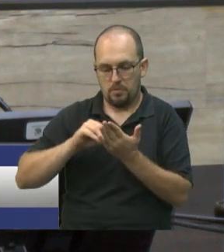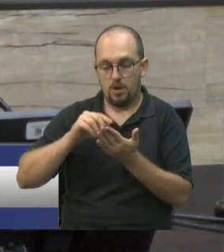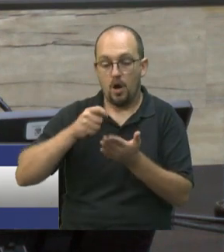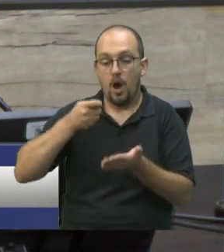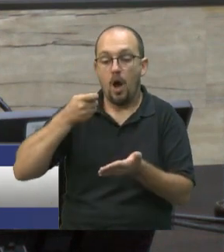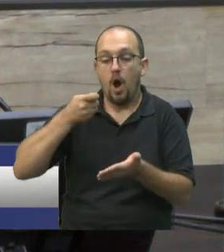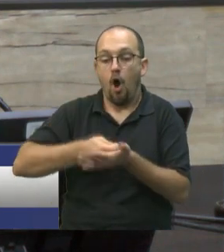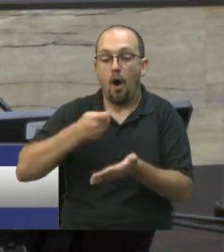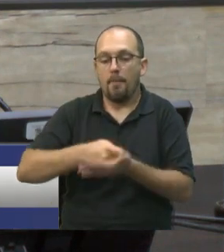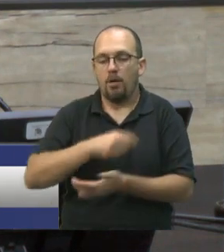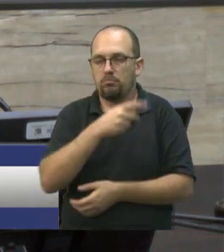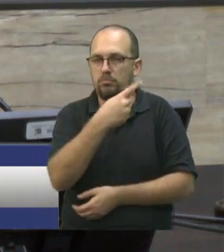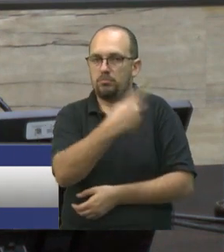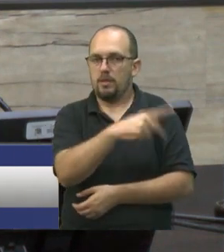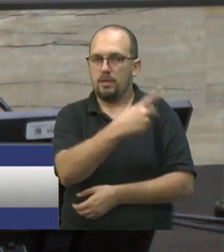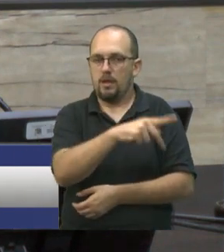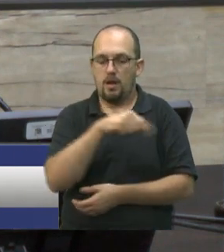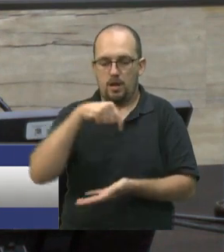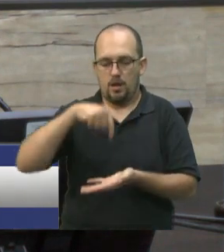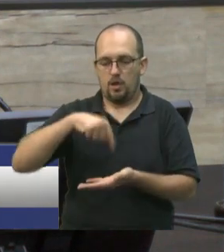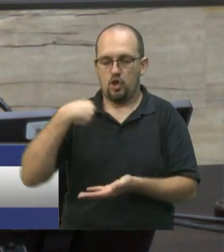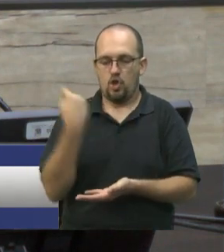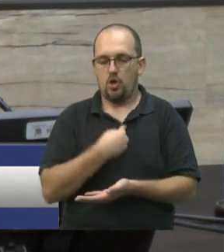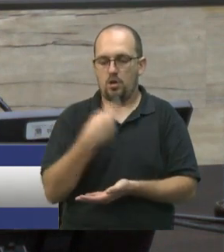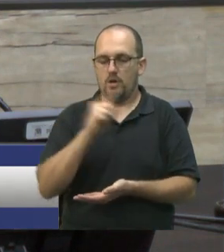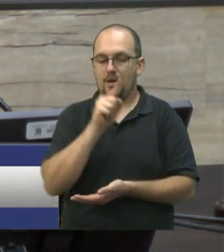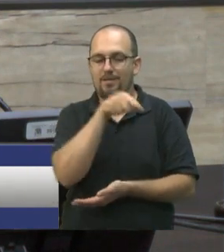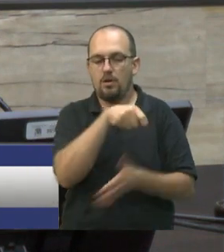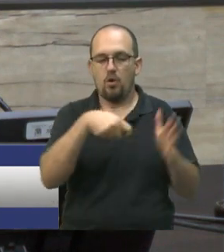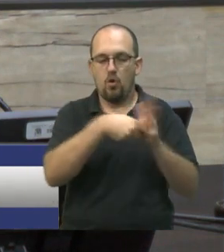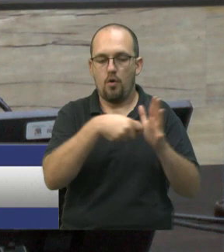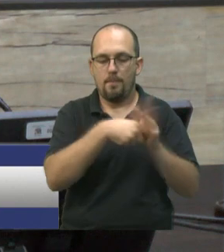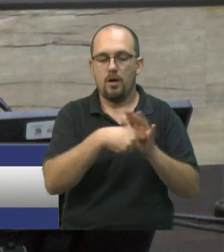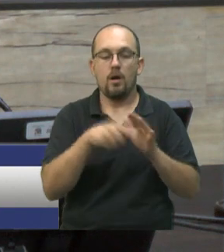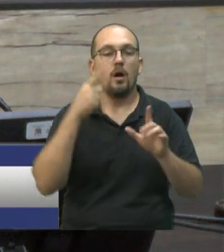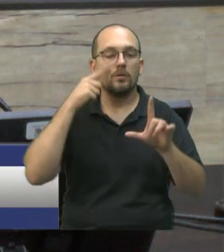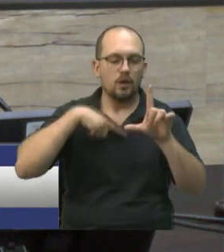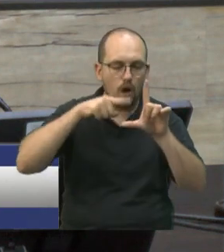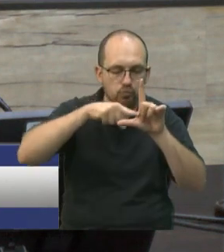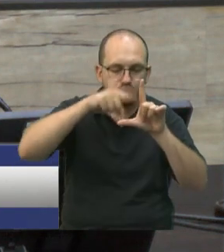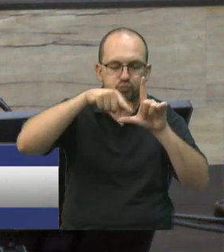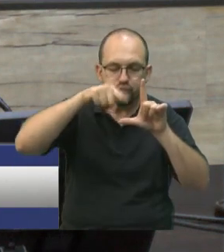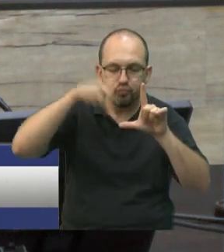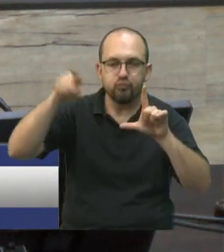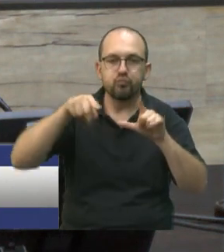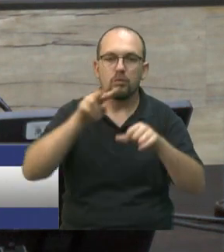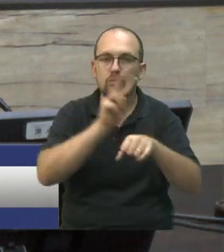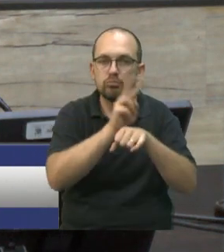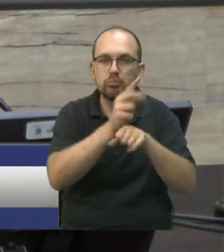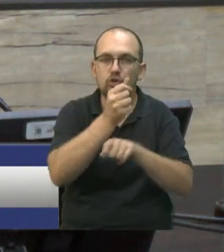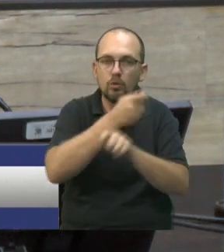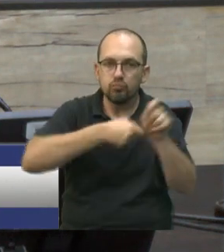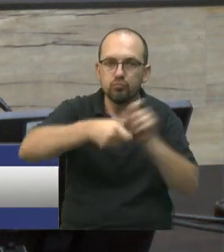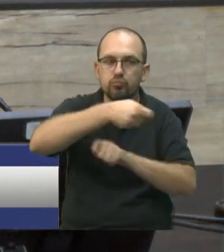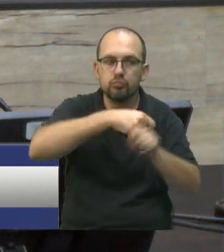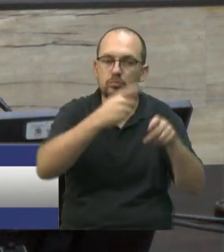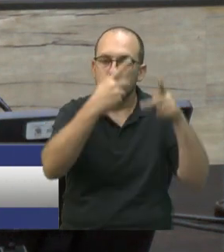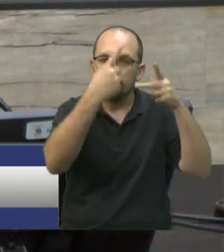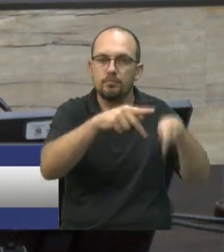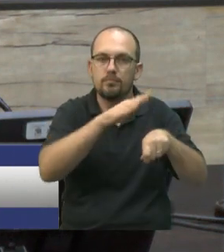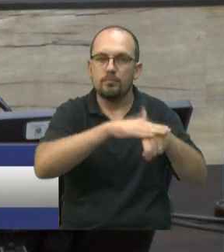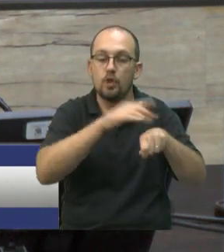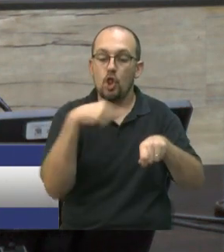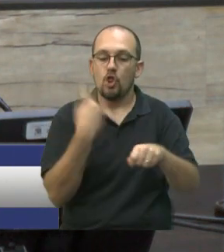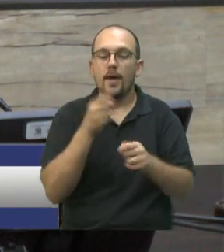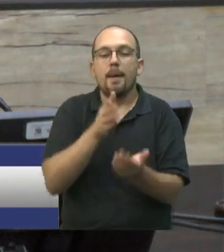tal. Então, teremos indicadores, teremos monitoramento disso. Então, isso tem que ficar claro, nós somos a área meio.